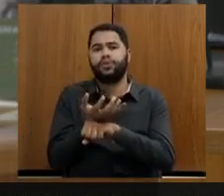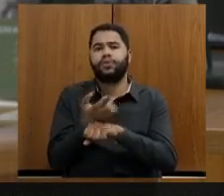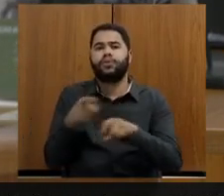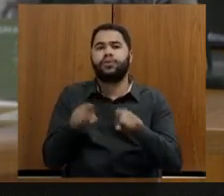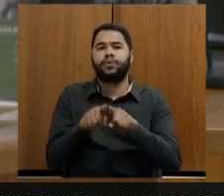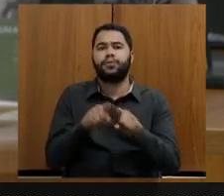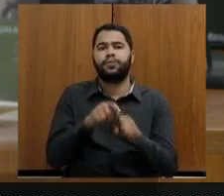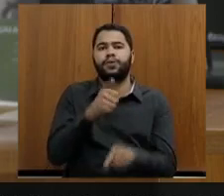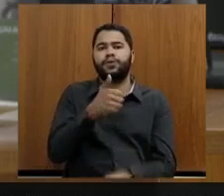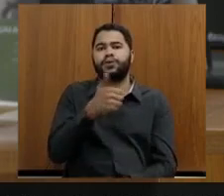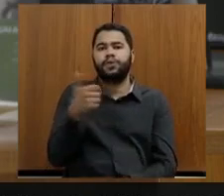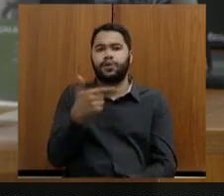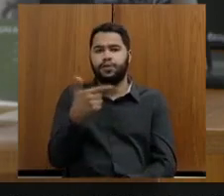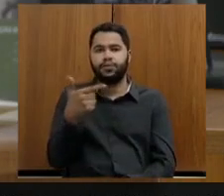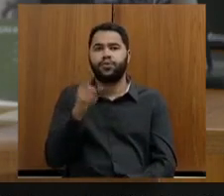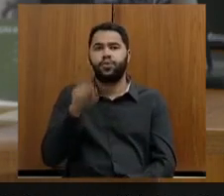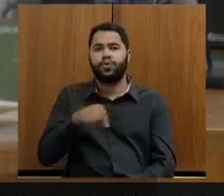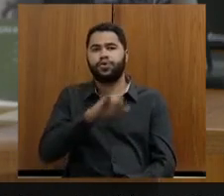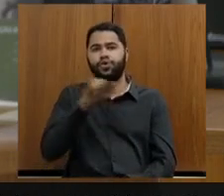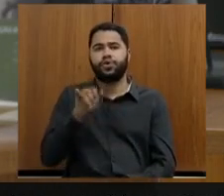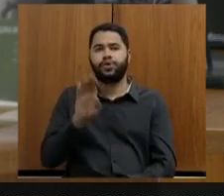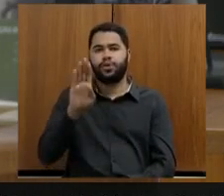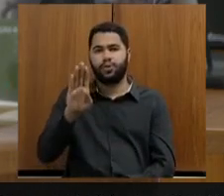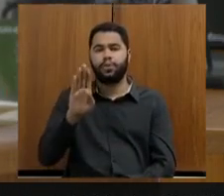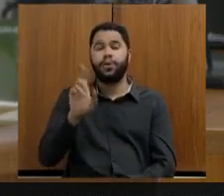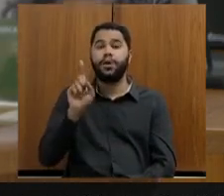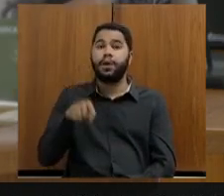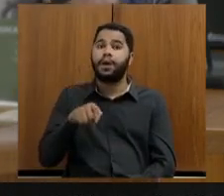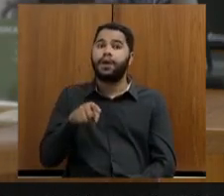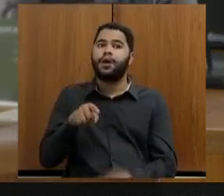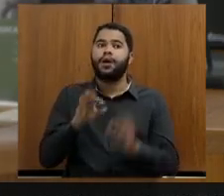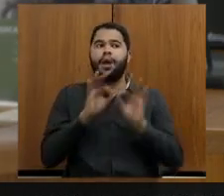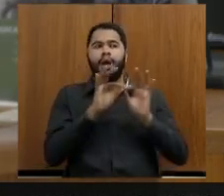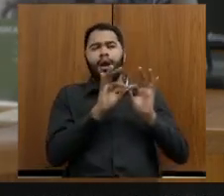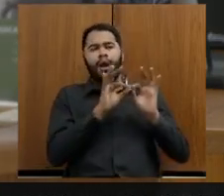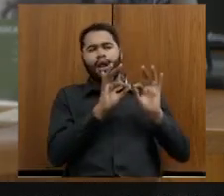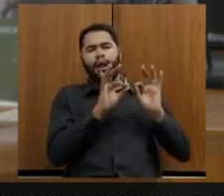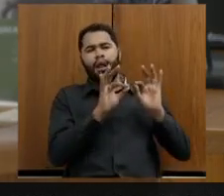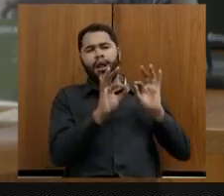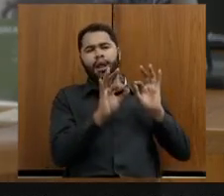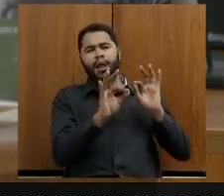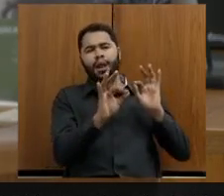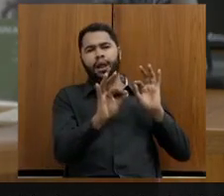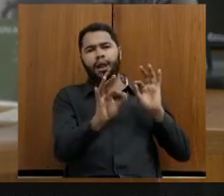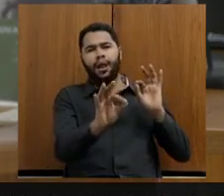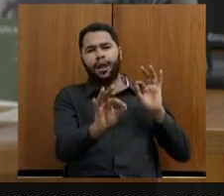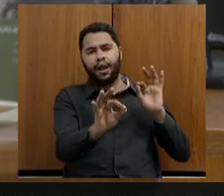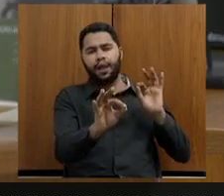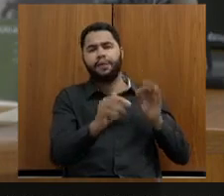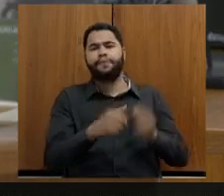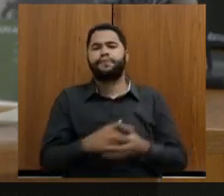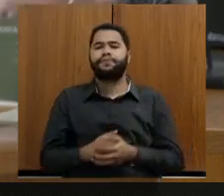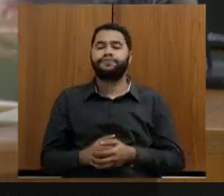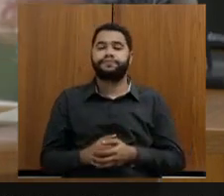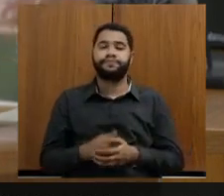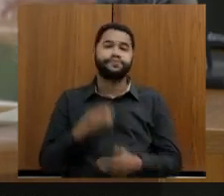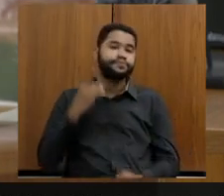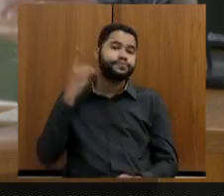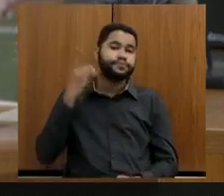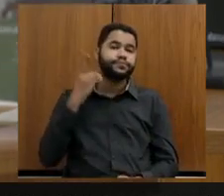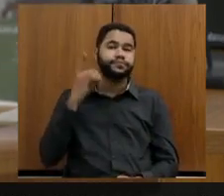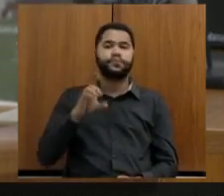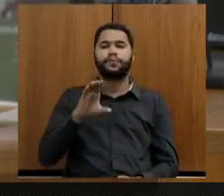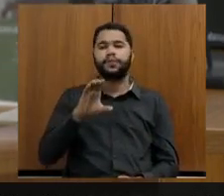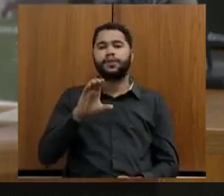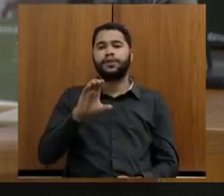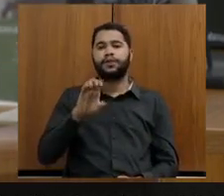a 122 que liga Janaúba então é uma região muito extensa e depois das